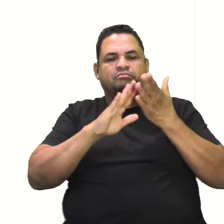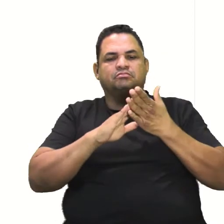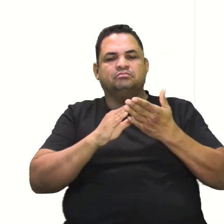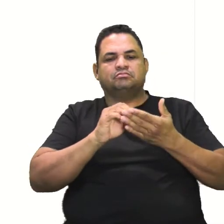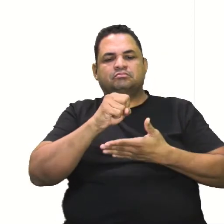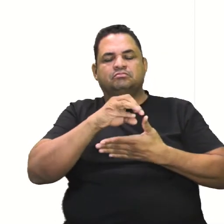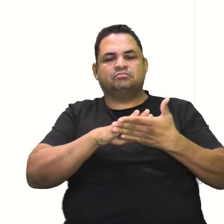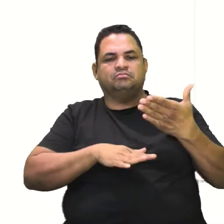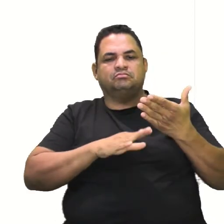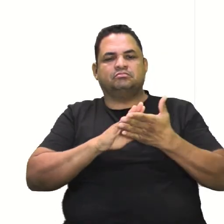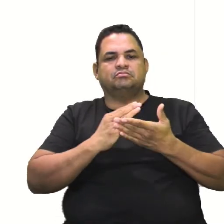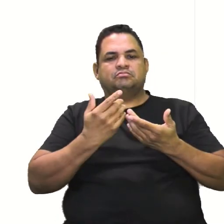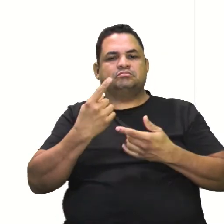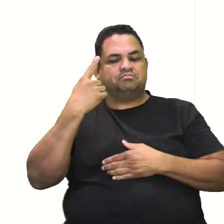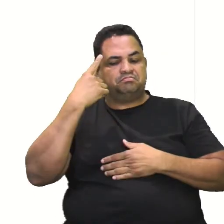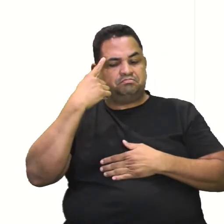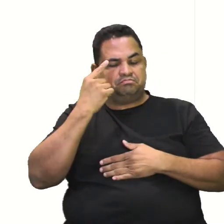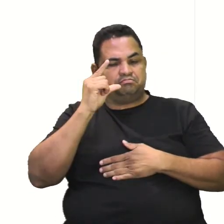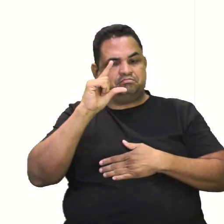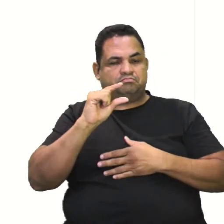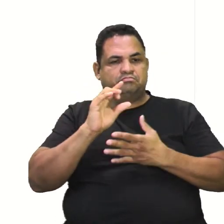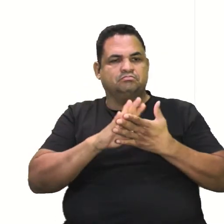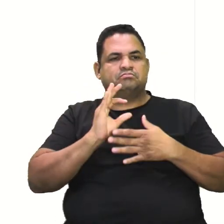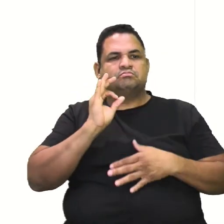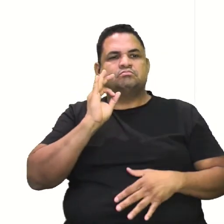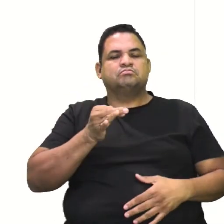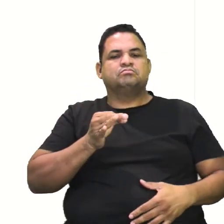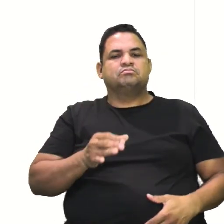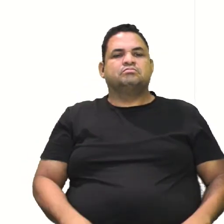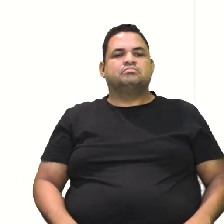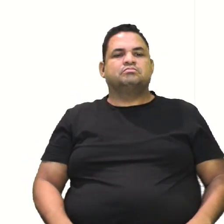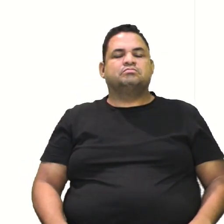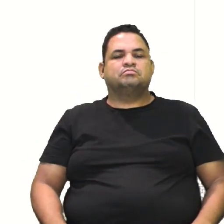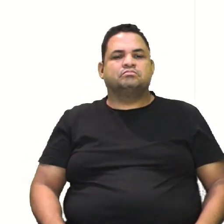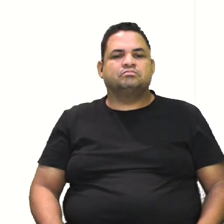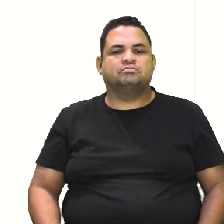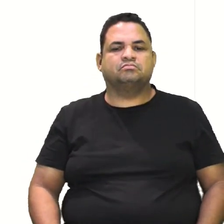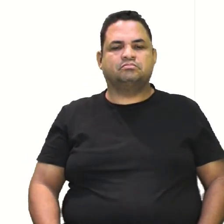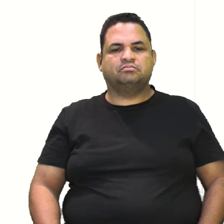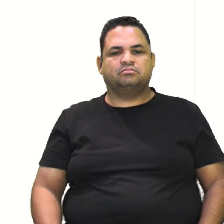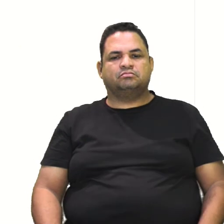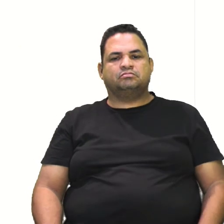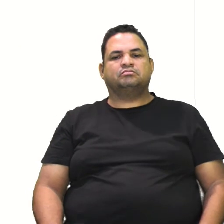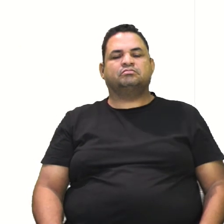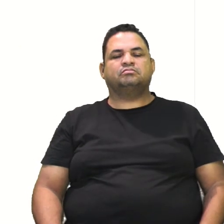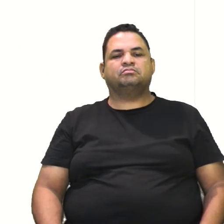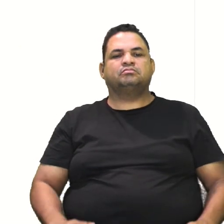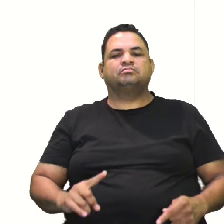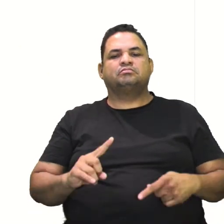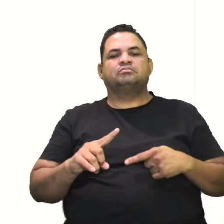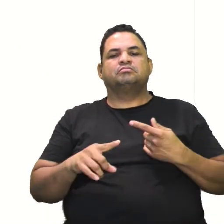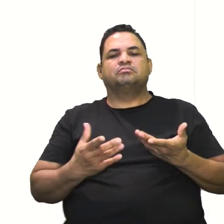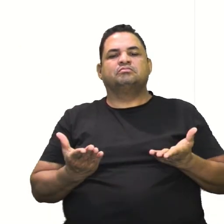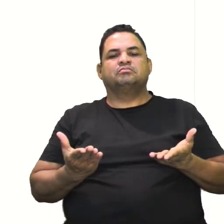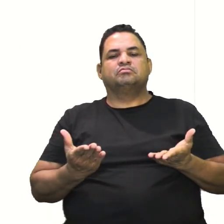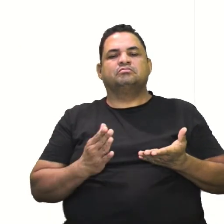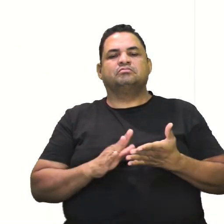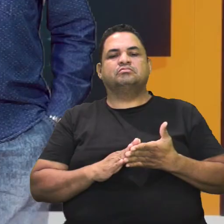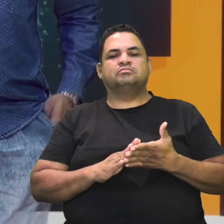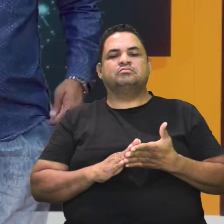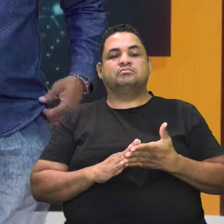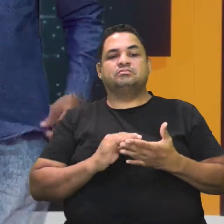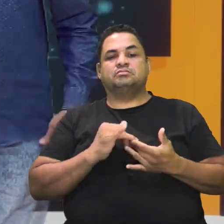como alternativa e tinha que pensar um pouquinho. Tá certo? Certo. Claro, né? Questões do Enem, daquele jeito que a gente já falou, os